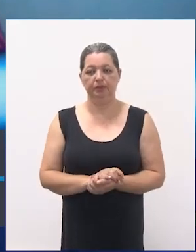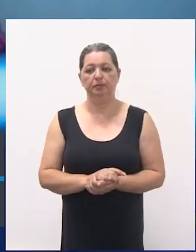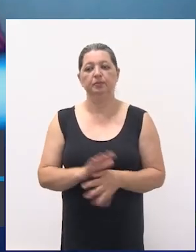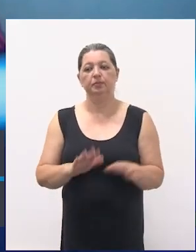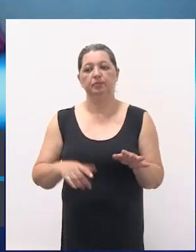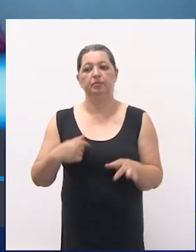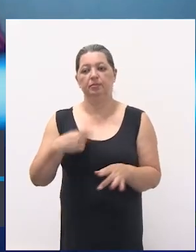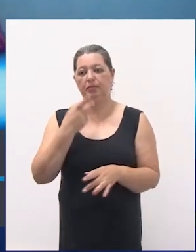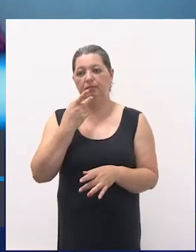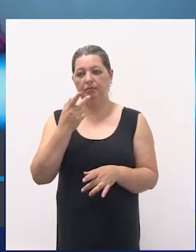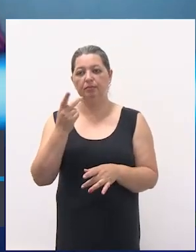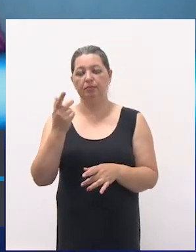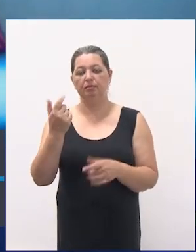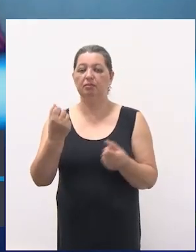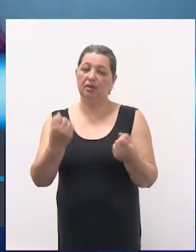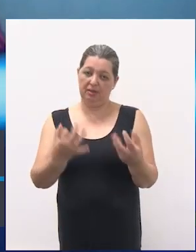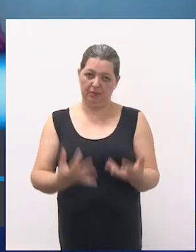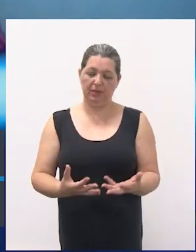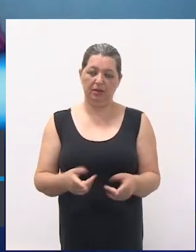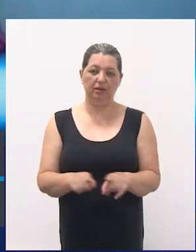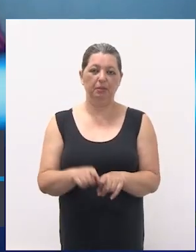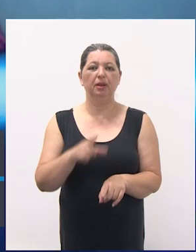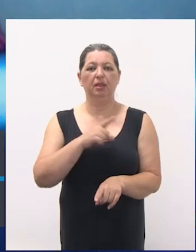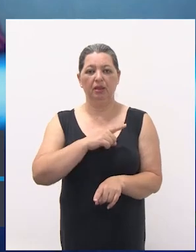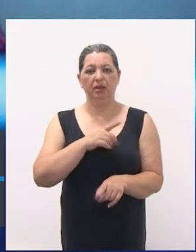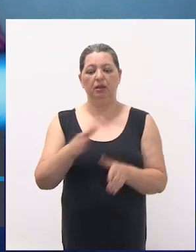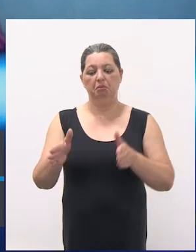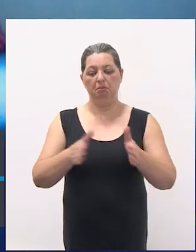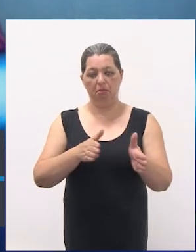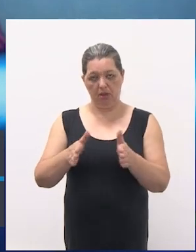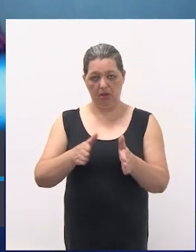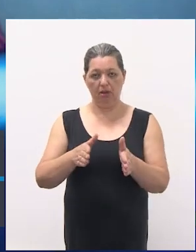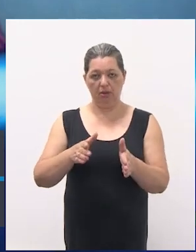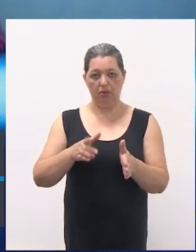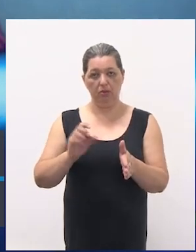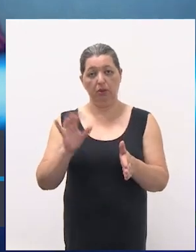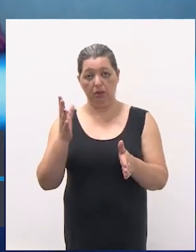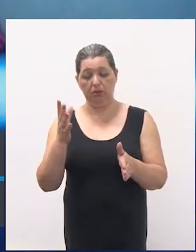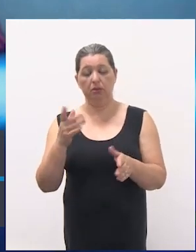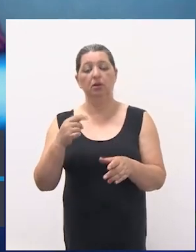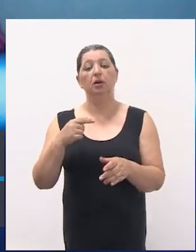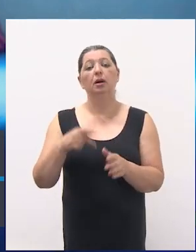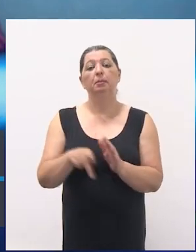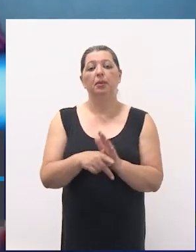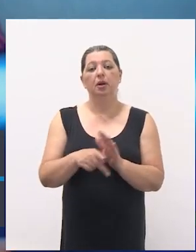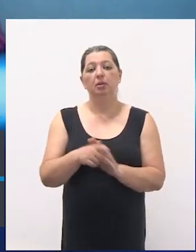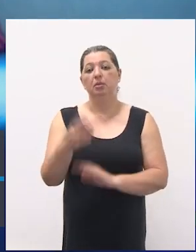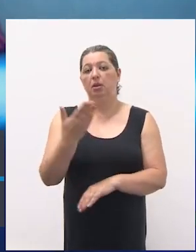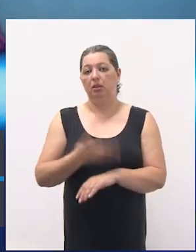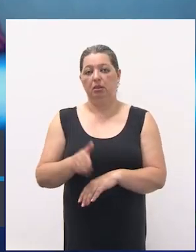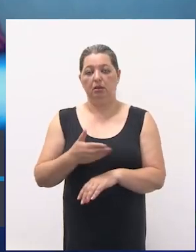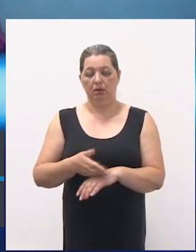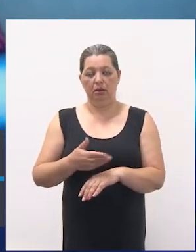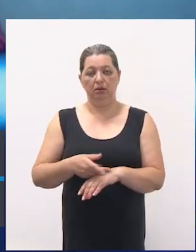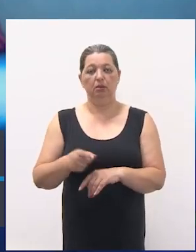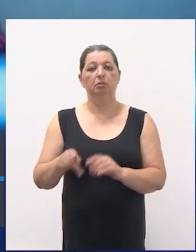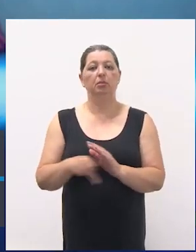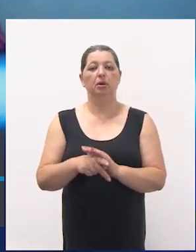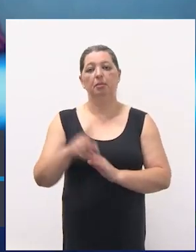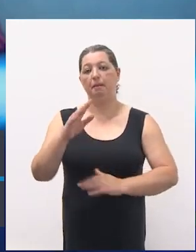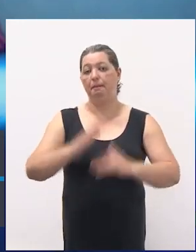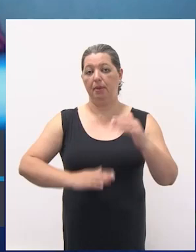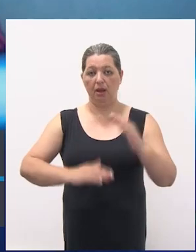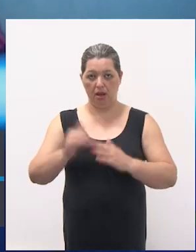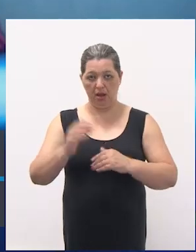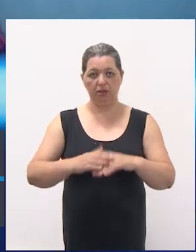falar mais também, ele deve ter tido esse período aí, de uma questão de treino mesmo, de virar hábito. A Ana Paula estava falando